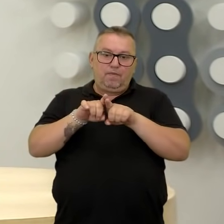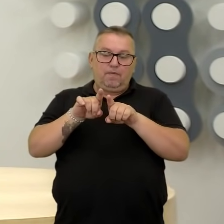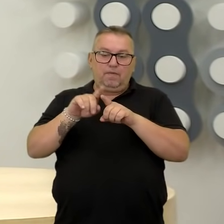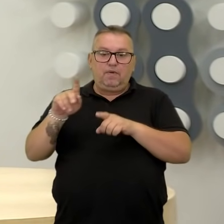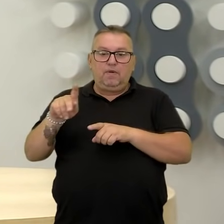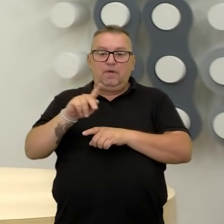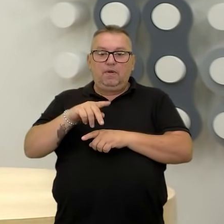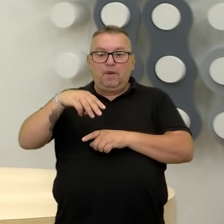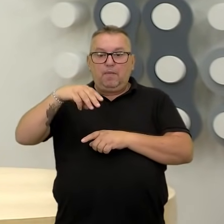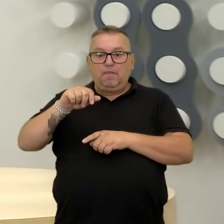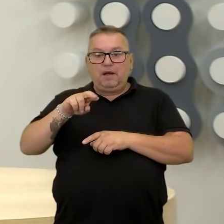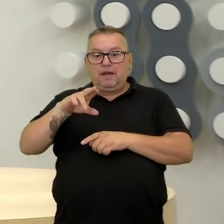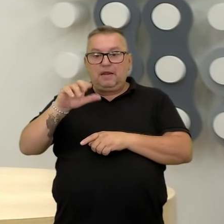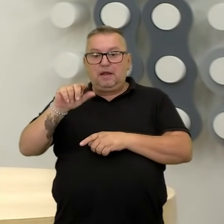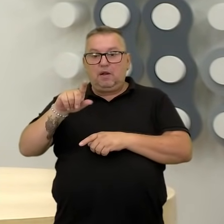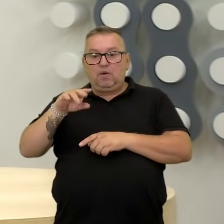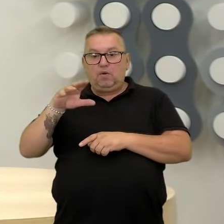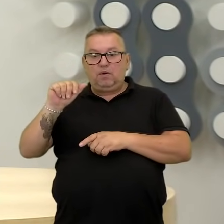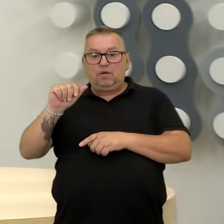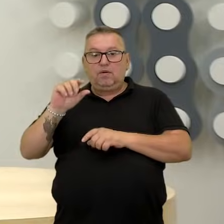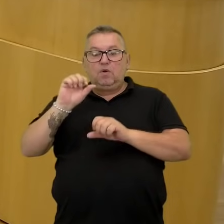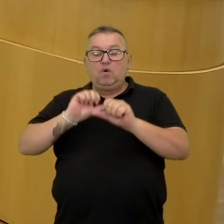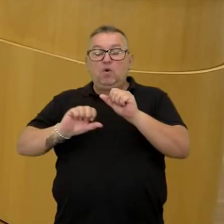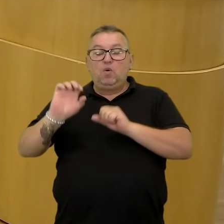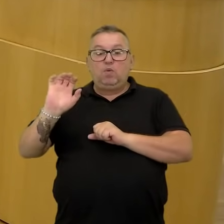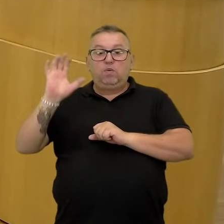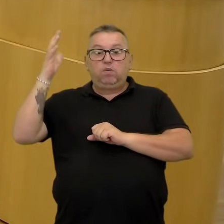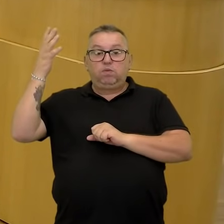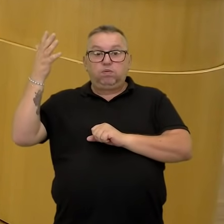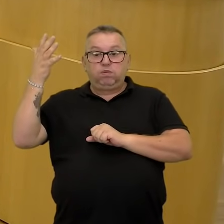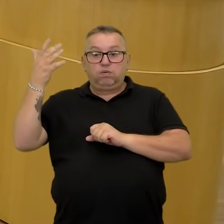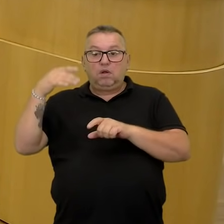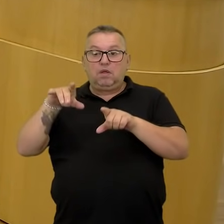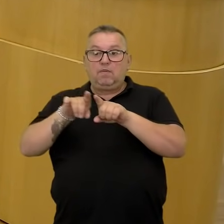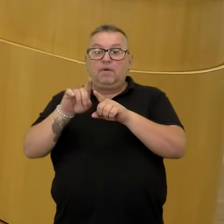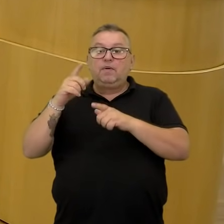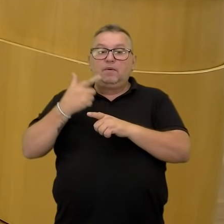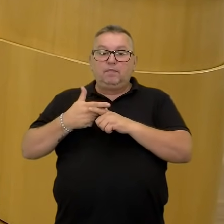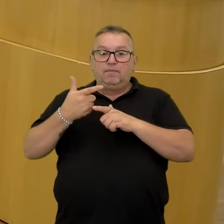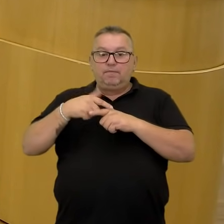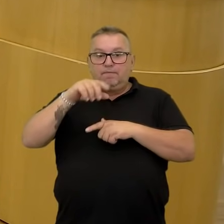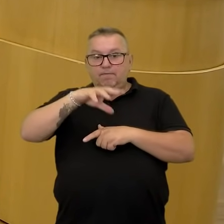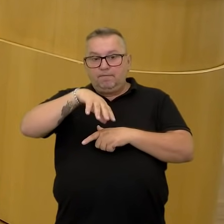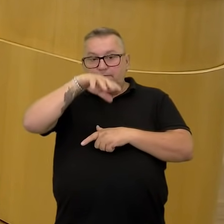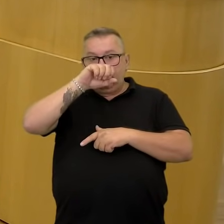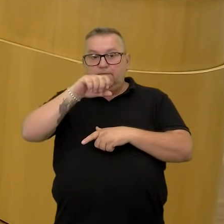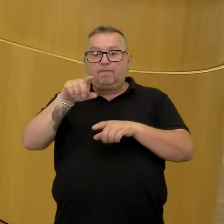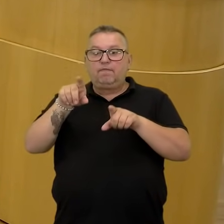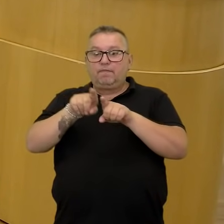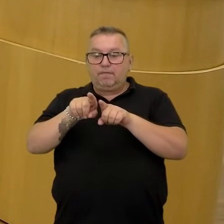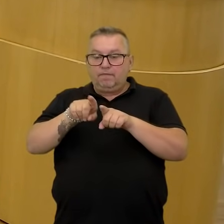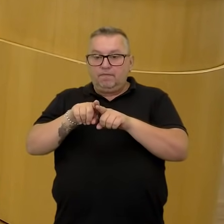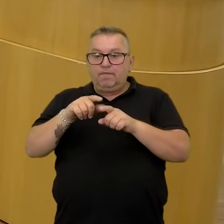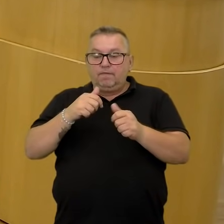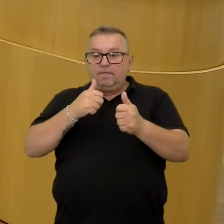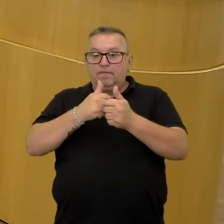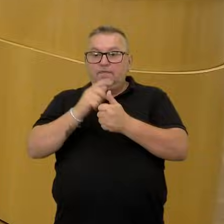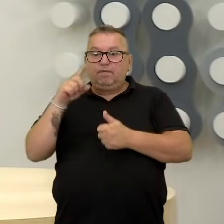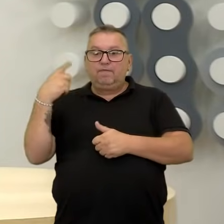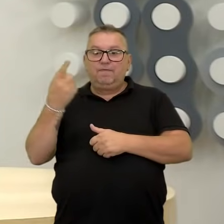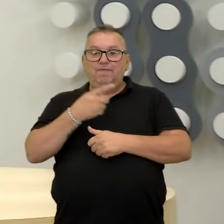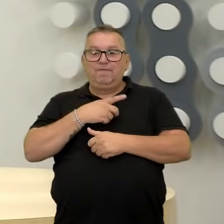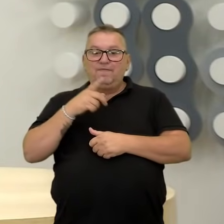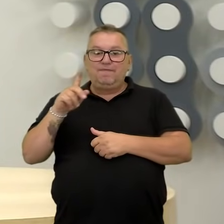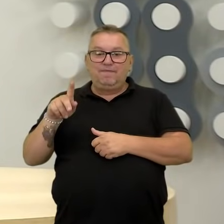alunos da Professora Maria Augusta colocaram mudança de clima que pode acarretar problema respiratório e foi acompanhado também pelos nossos